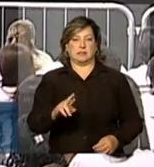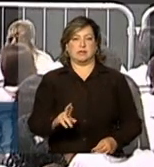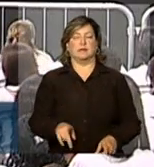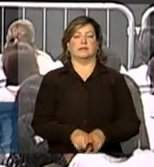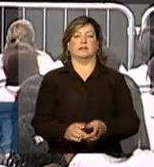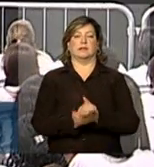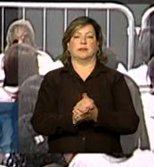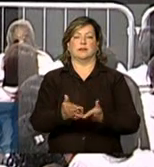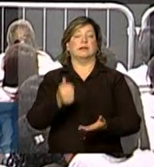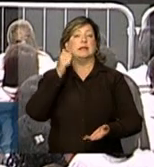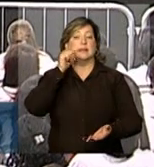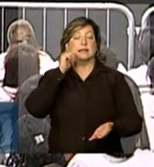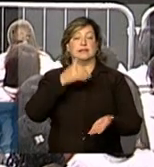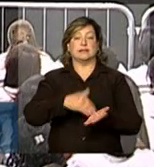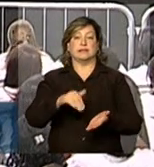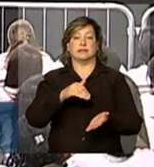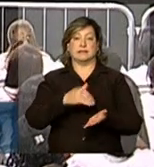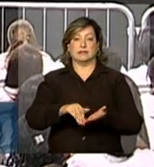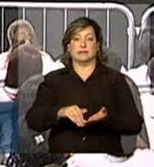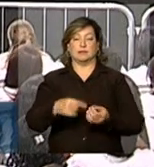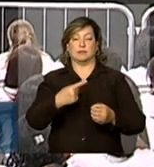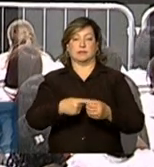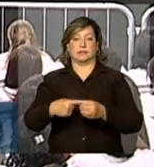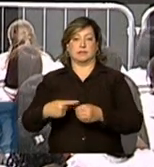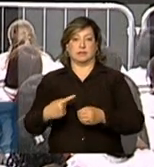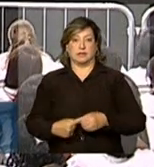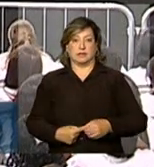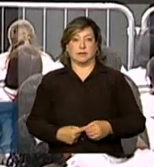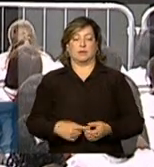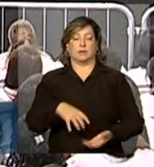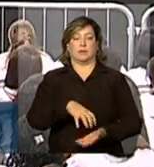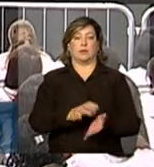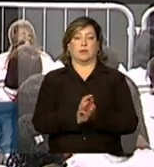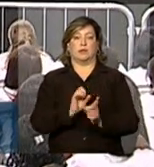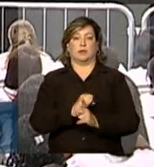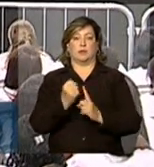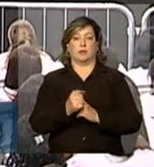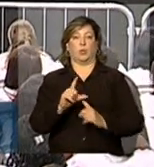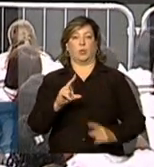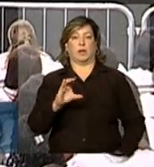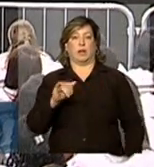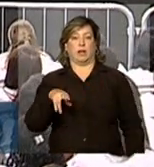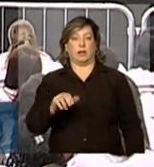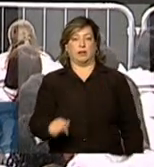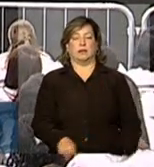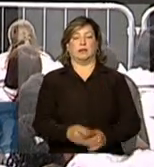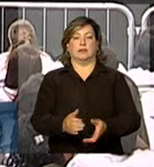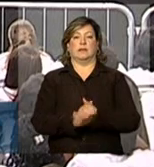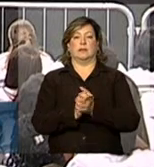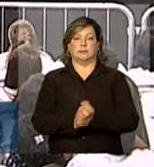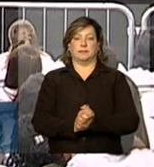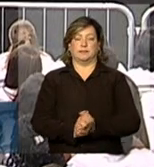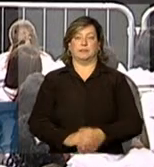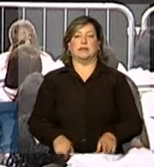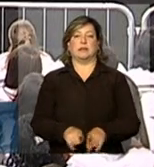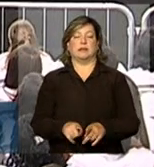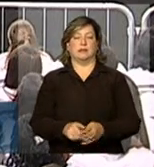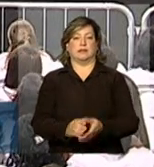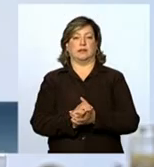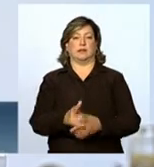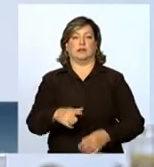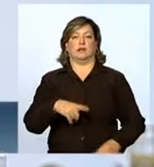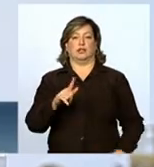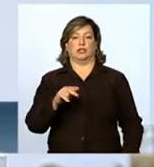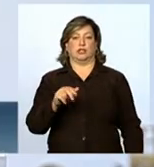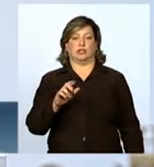secretária municipal de Assistência e Desenvolvimento Social de São Paulo, Luciana Temer, cumprimentar aqui o gerente de